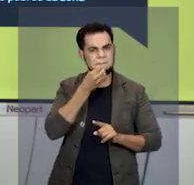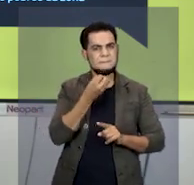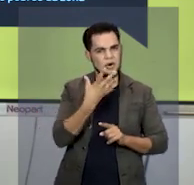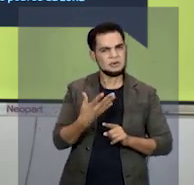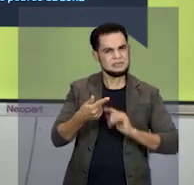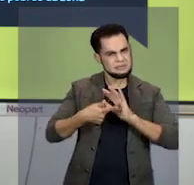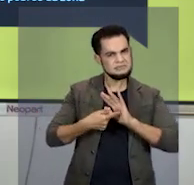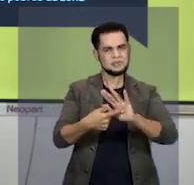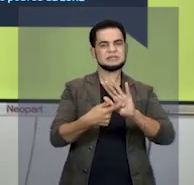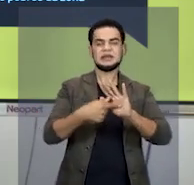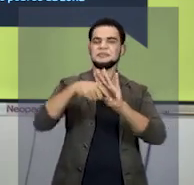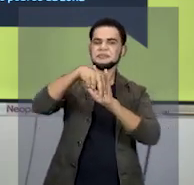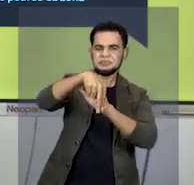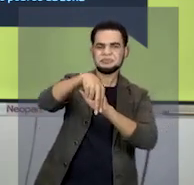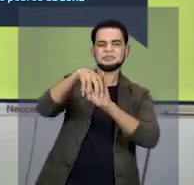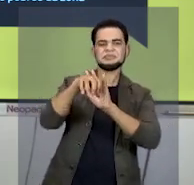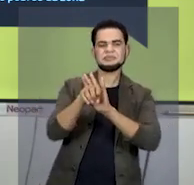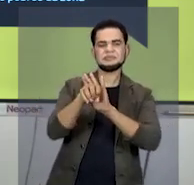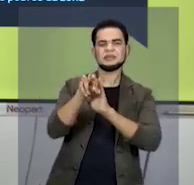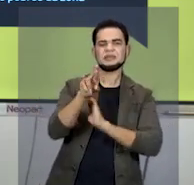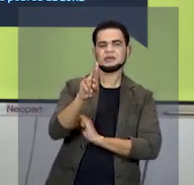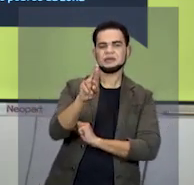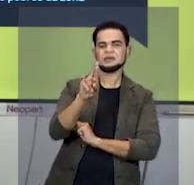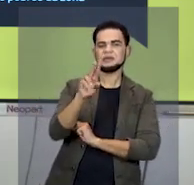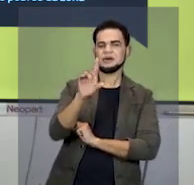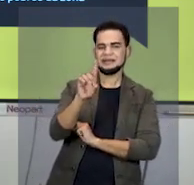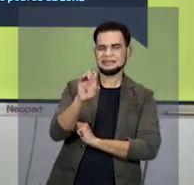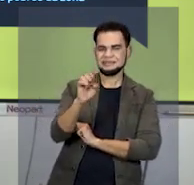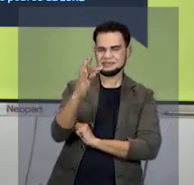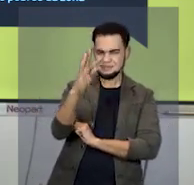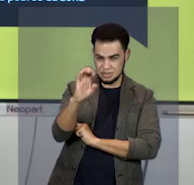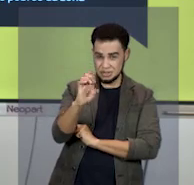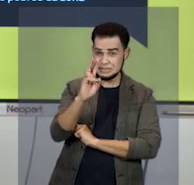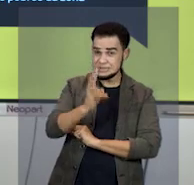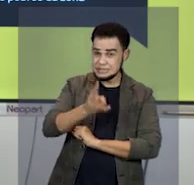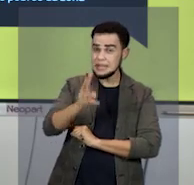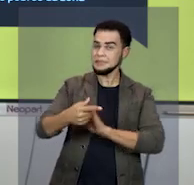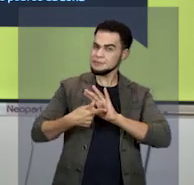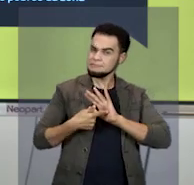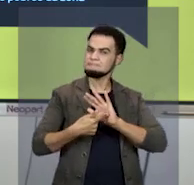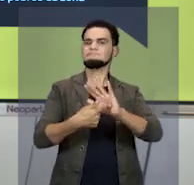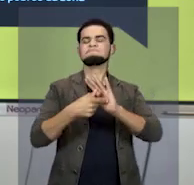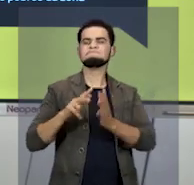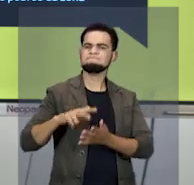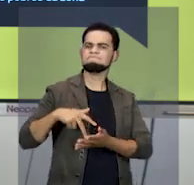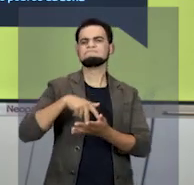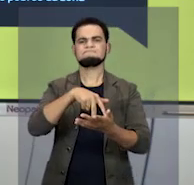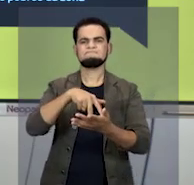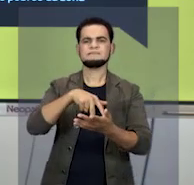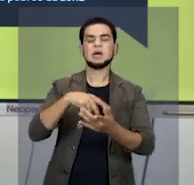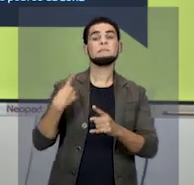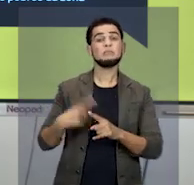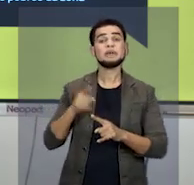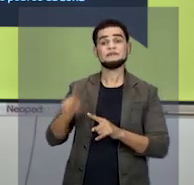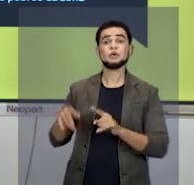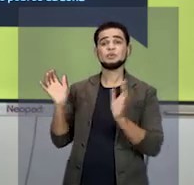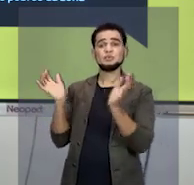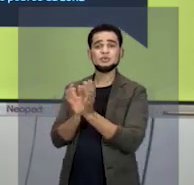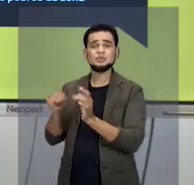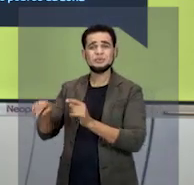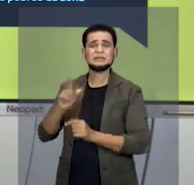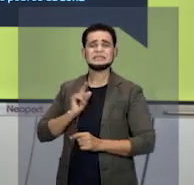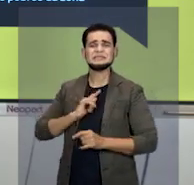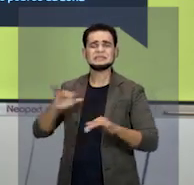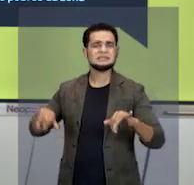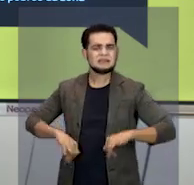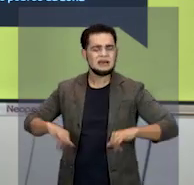né? O Nordeste sempre sendo um protagonista desses movimentos sociais, justamente porque foi uma região muito atingida